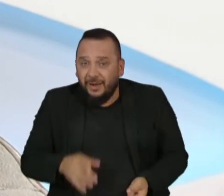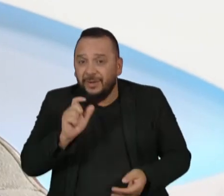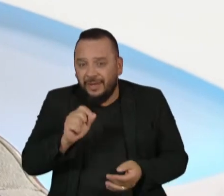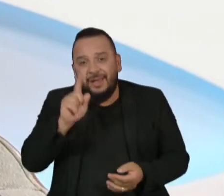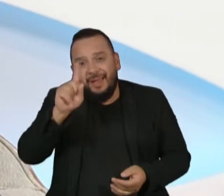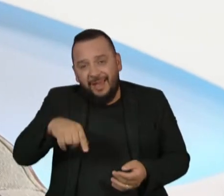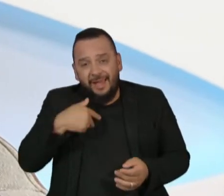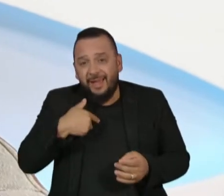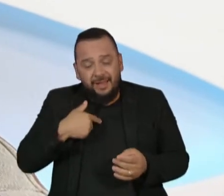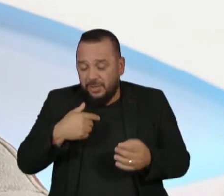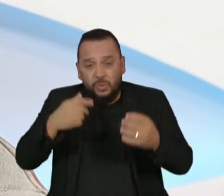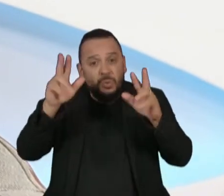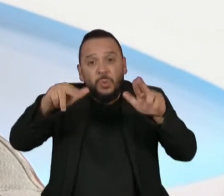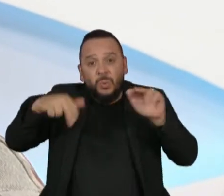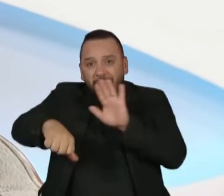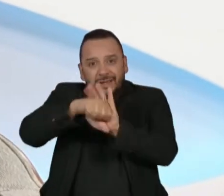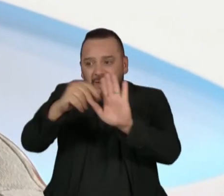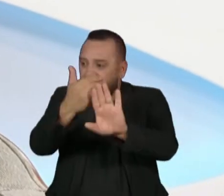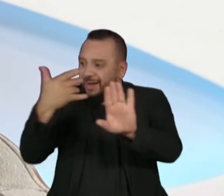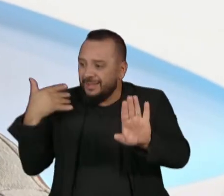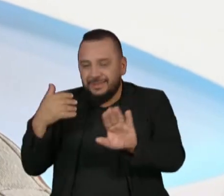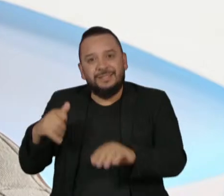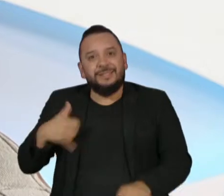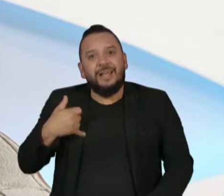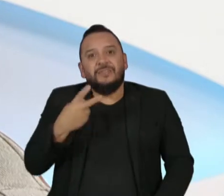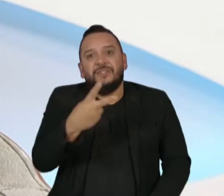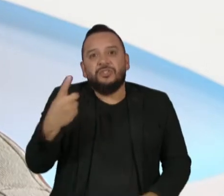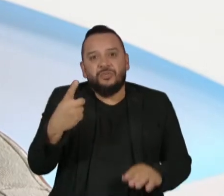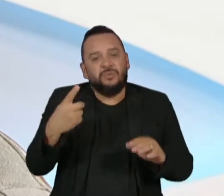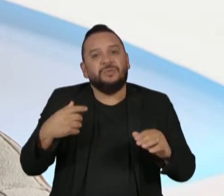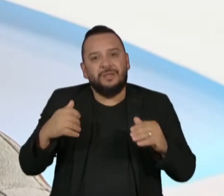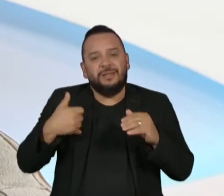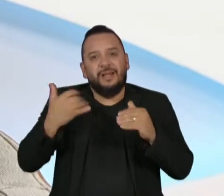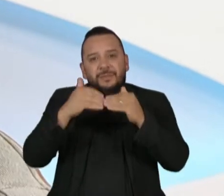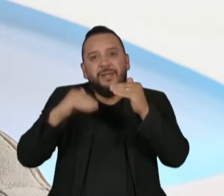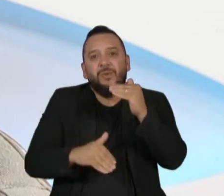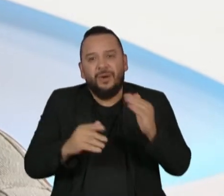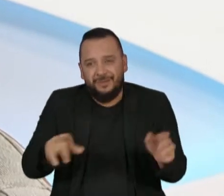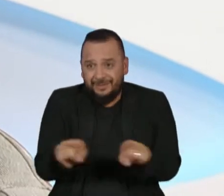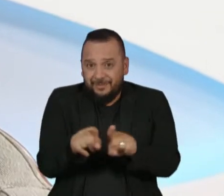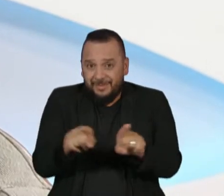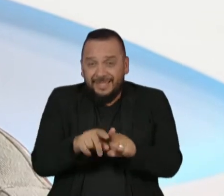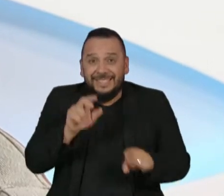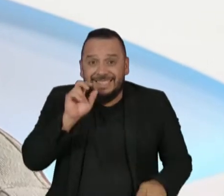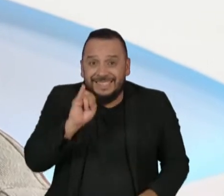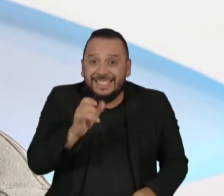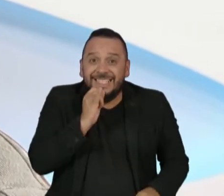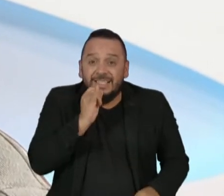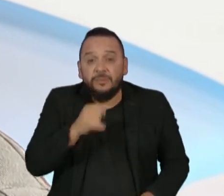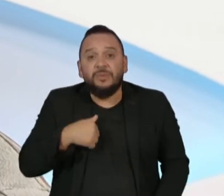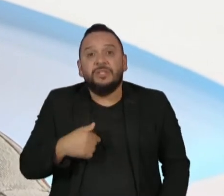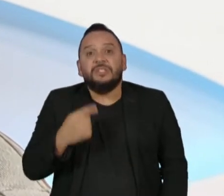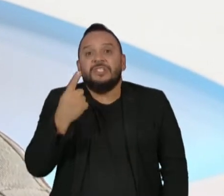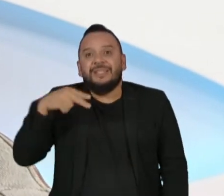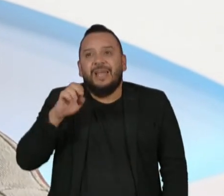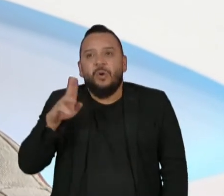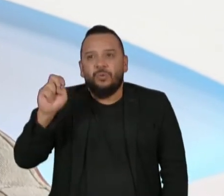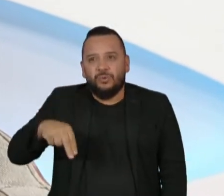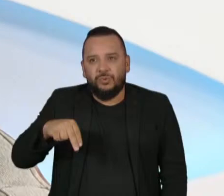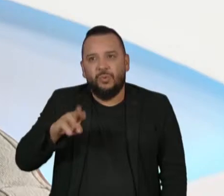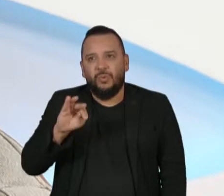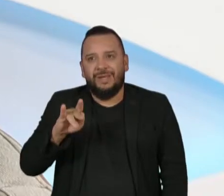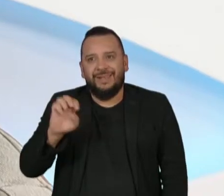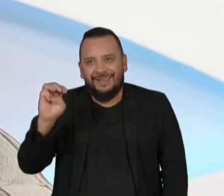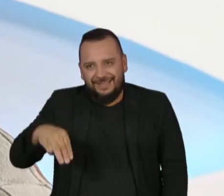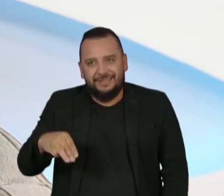é um atenuante. Segundo, menor de 21 anos. E você sabe o que aconteceu? Se eu tivesse uma defesa técnica, se eu tivesse um Nelson Williams que está sentado aqui,